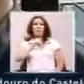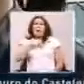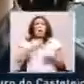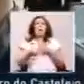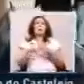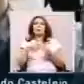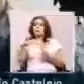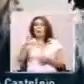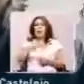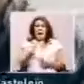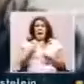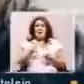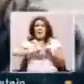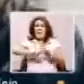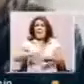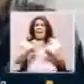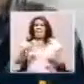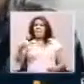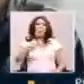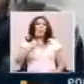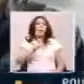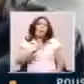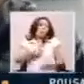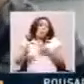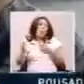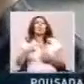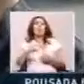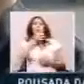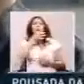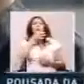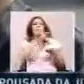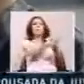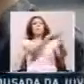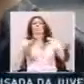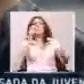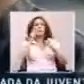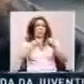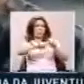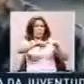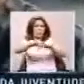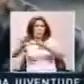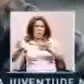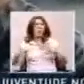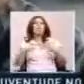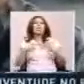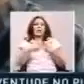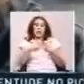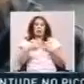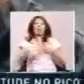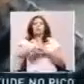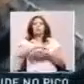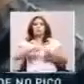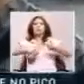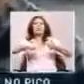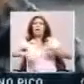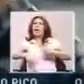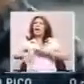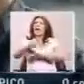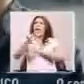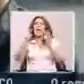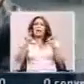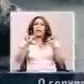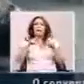mim não me interessa. E eu sempre falei com todo tipo de pessoas e, portanto, vivemos numa sociedade democrática, cada qual faz o que